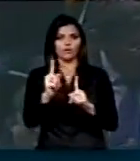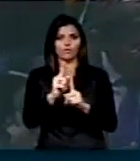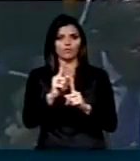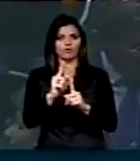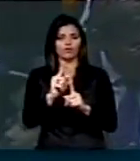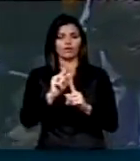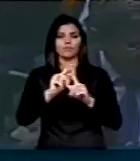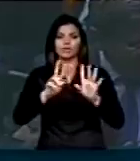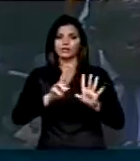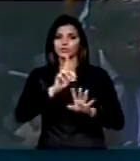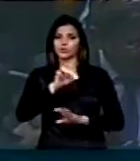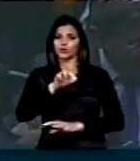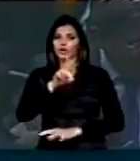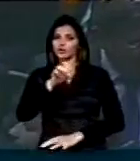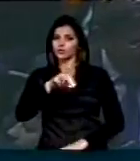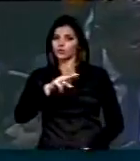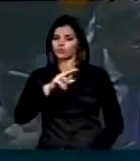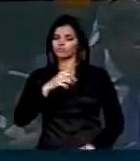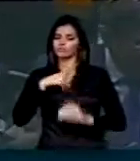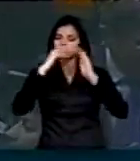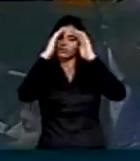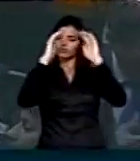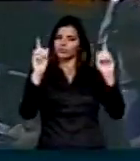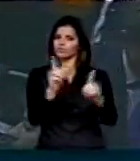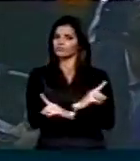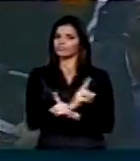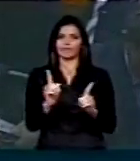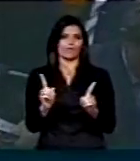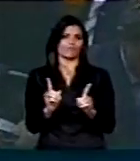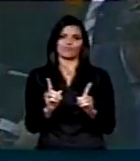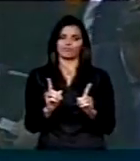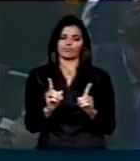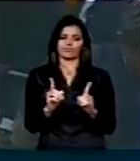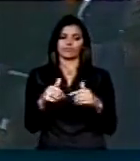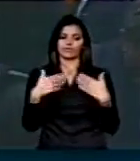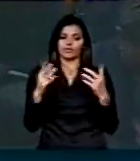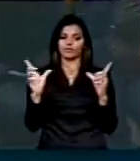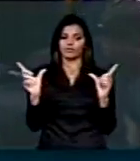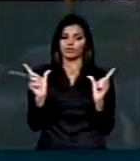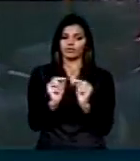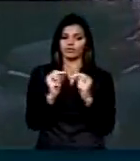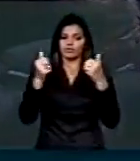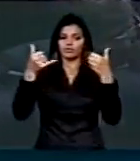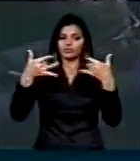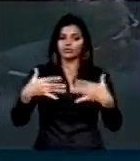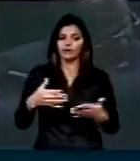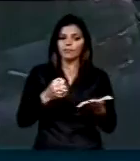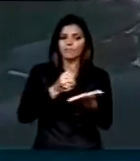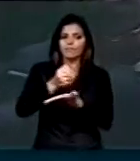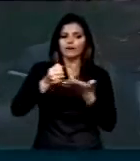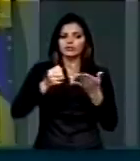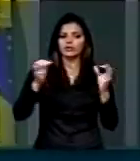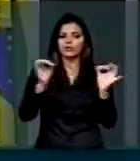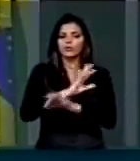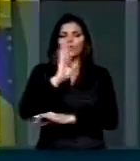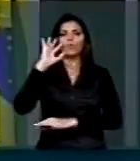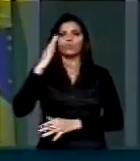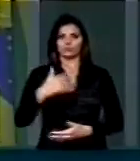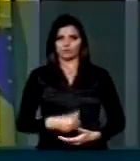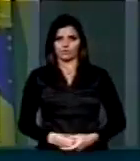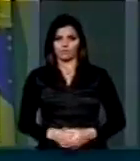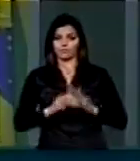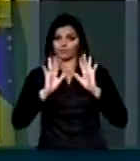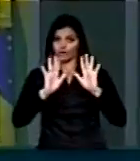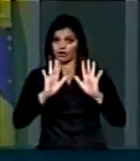não. A situação que passa a resumir em seguida fundamenta essa conclusão.